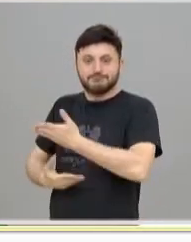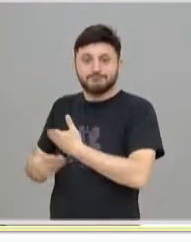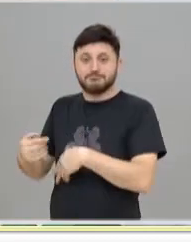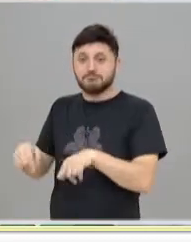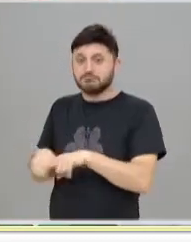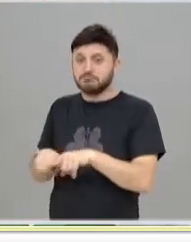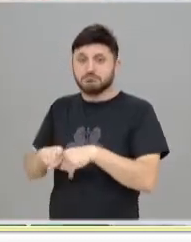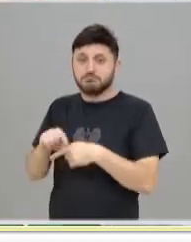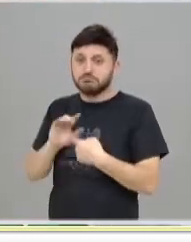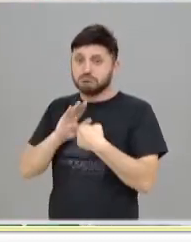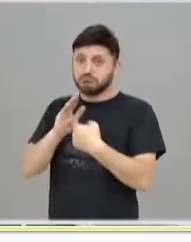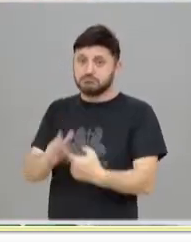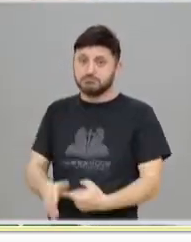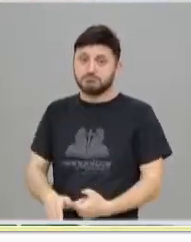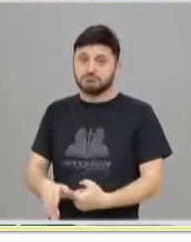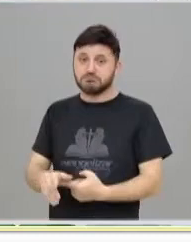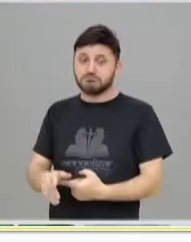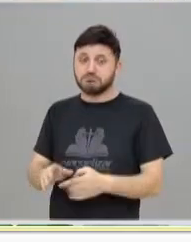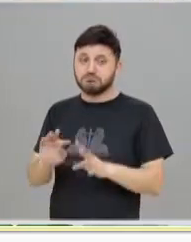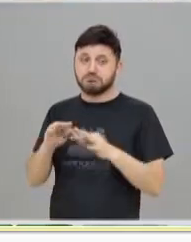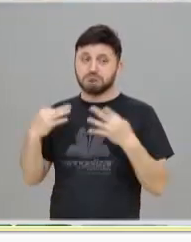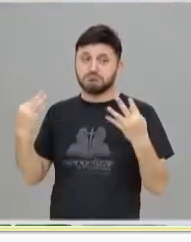também reflete nas famílias.